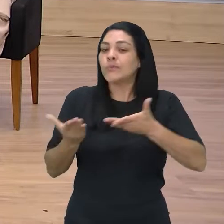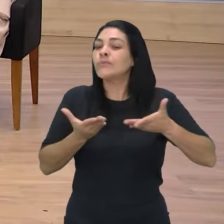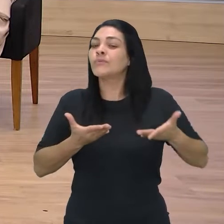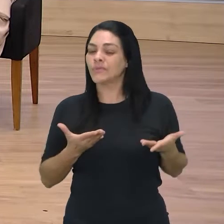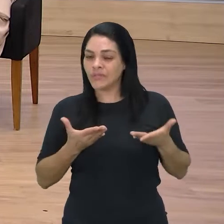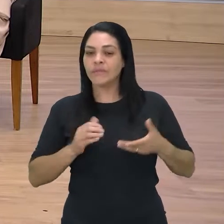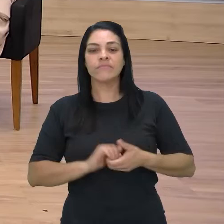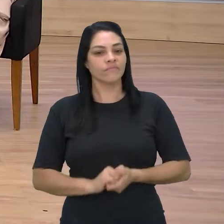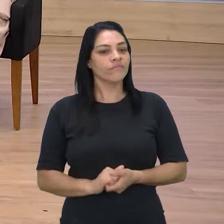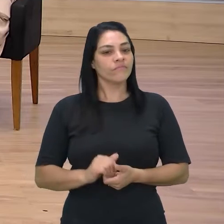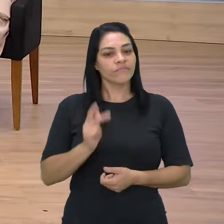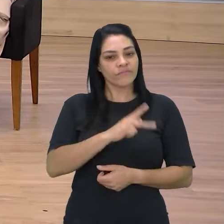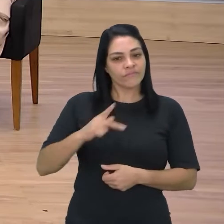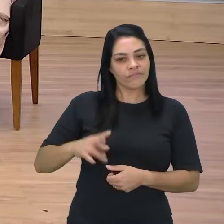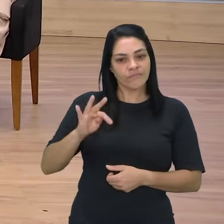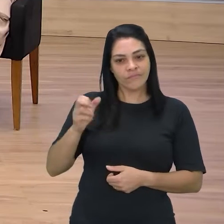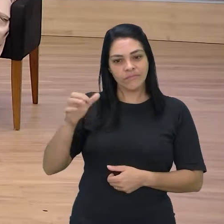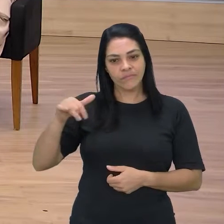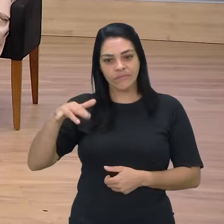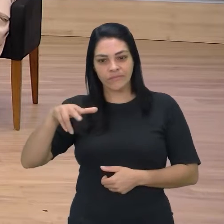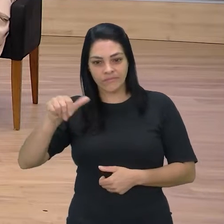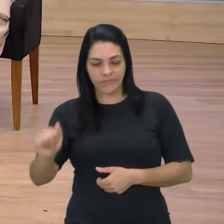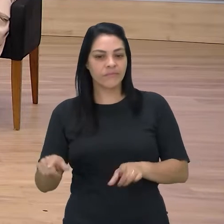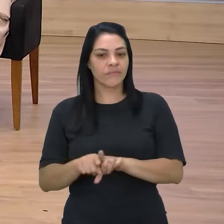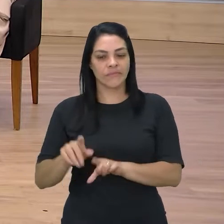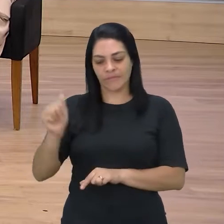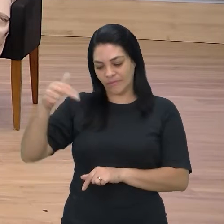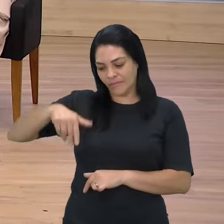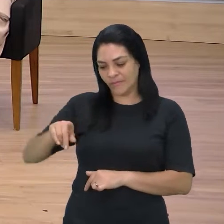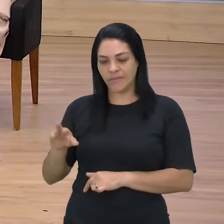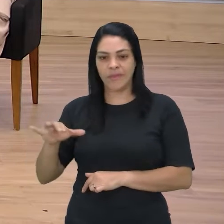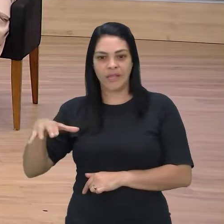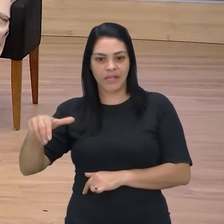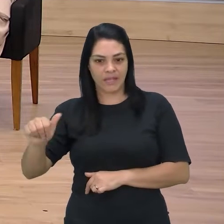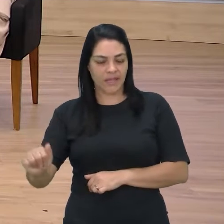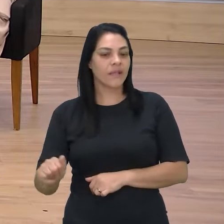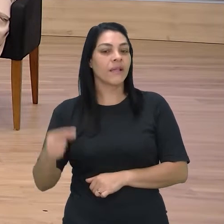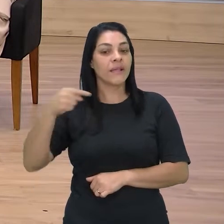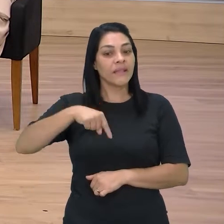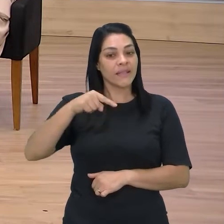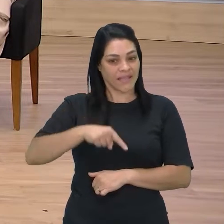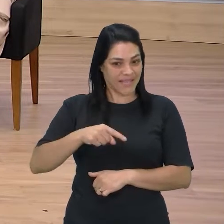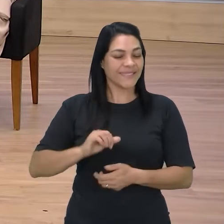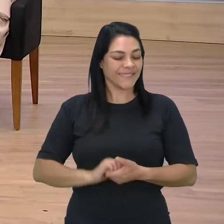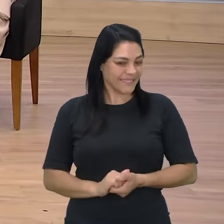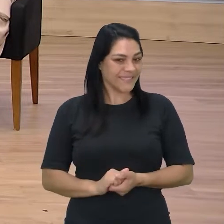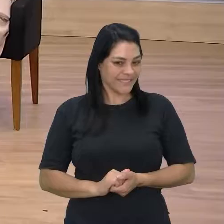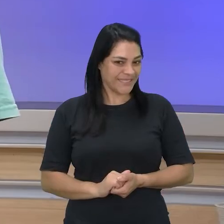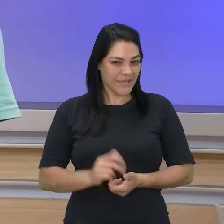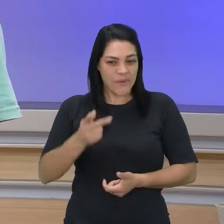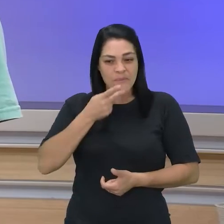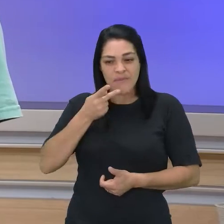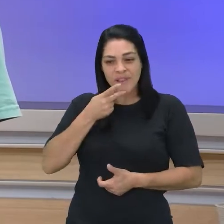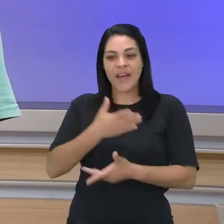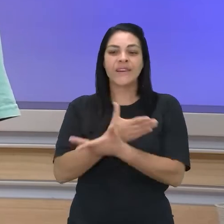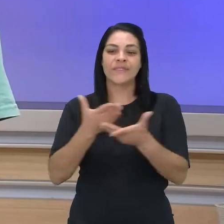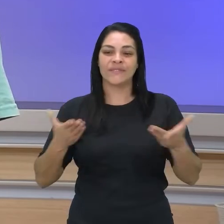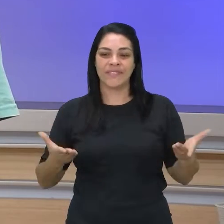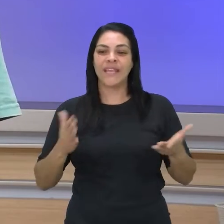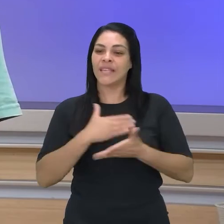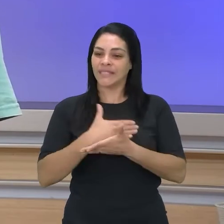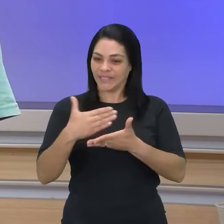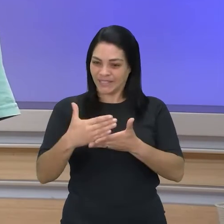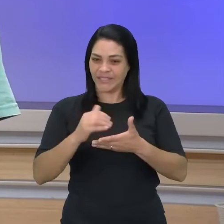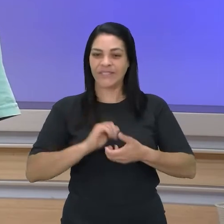tanto pela Terezinha quanto pela Andréia, para estar aqui abrindo, né, o espaço para falar um pouquinho da nossa